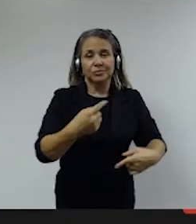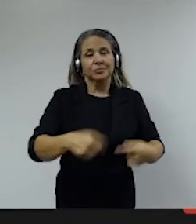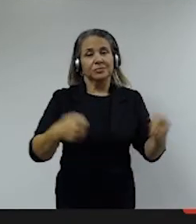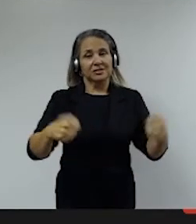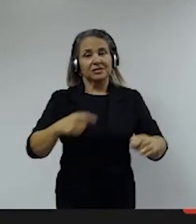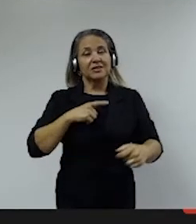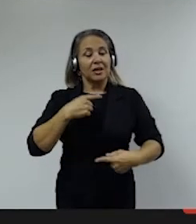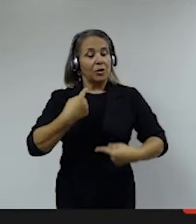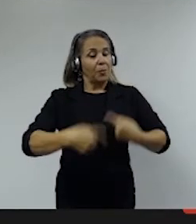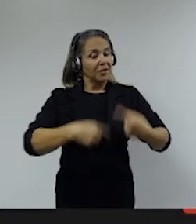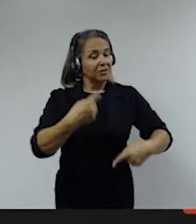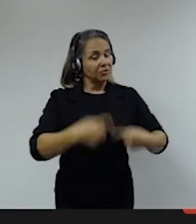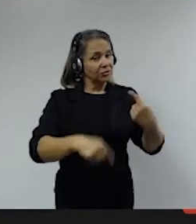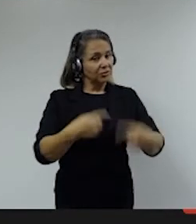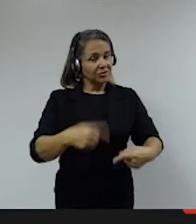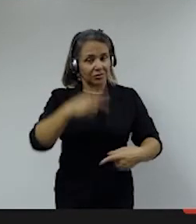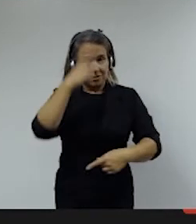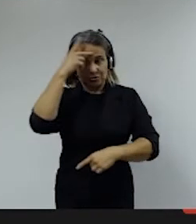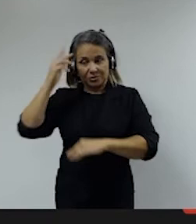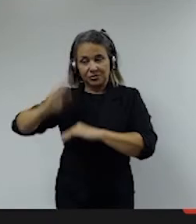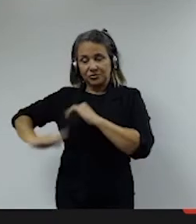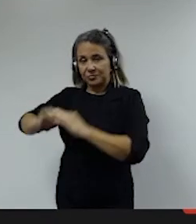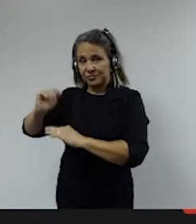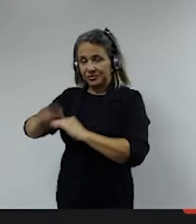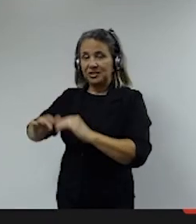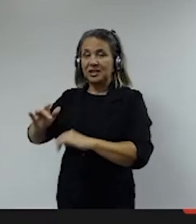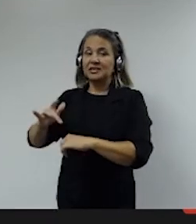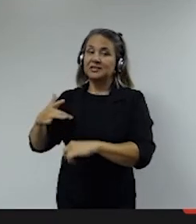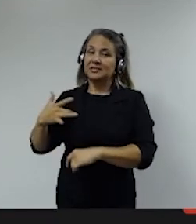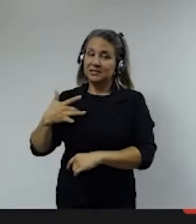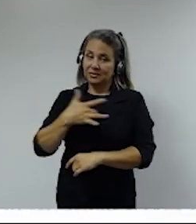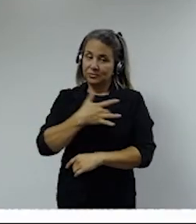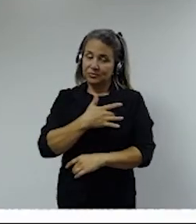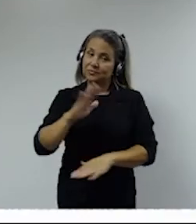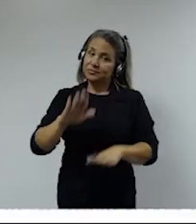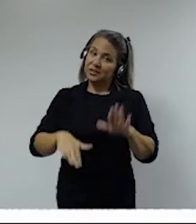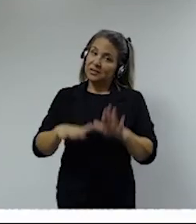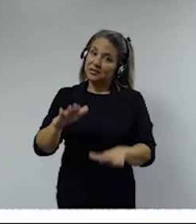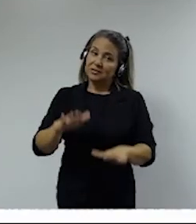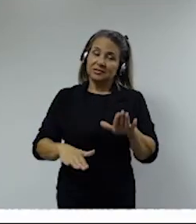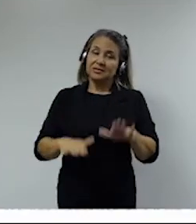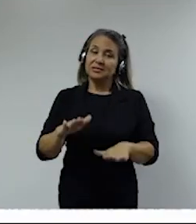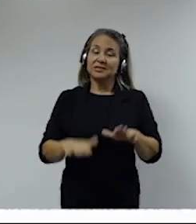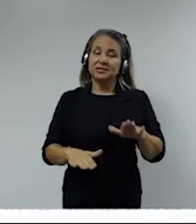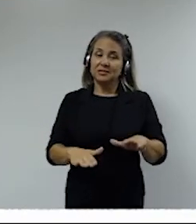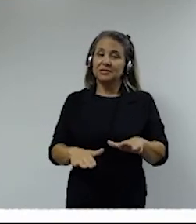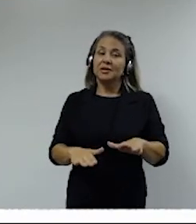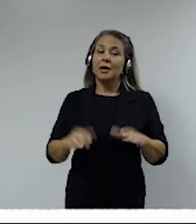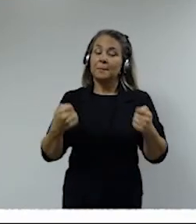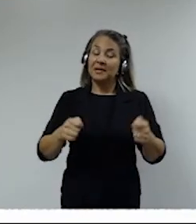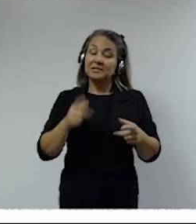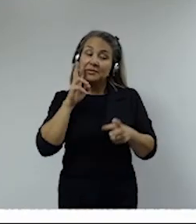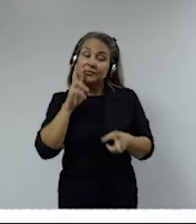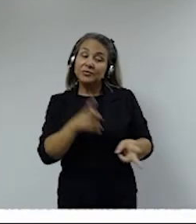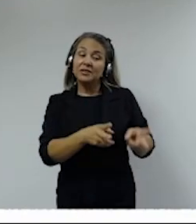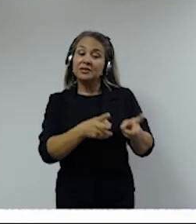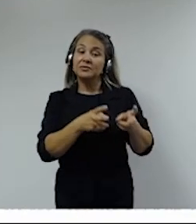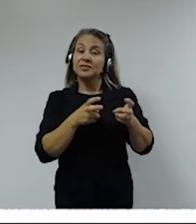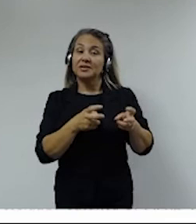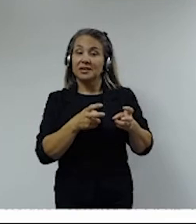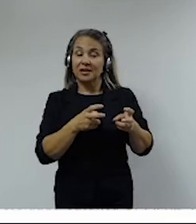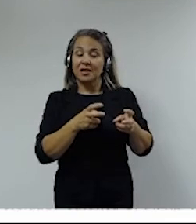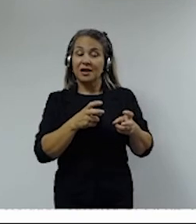uma discussão entre os profissionais de saúde e que muitas vezes há que se verificar